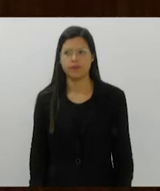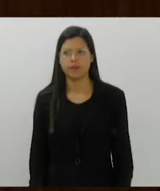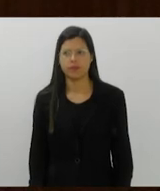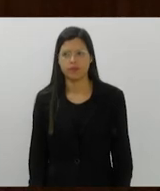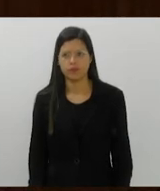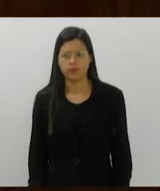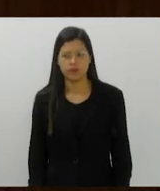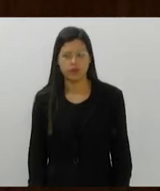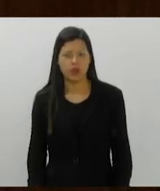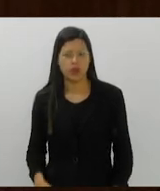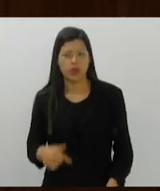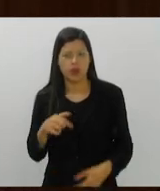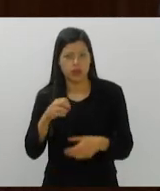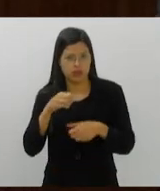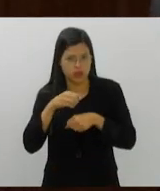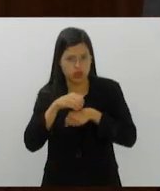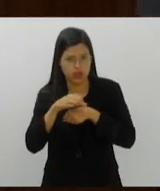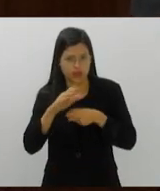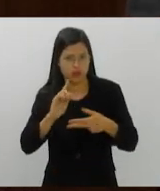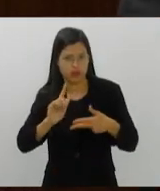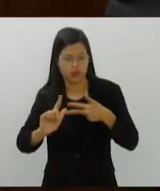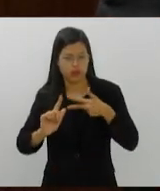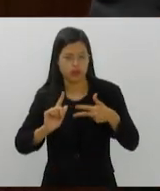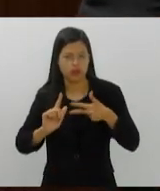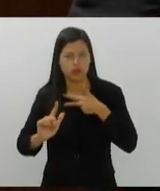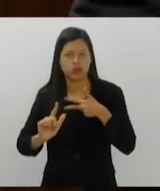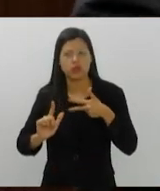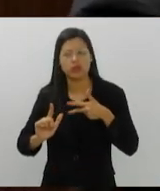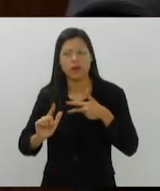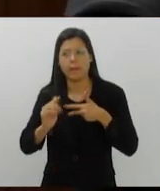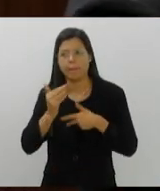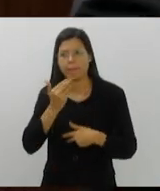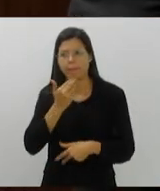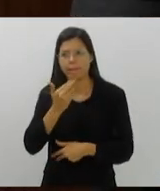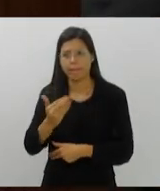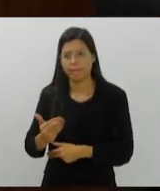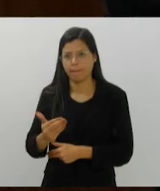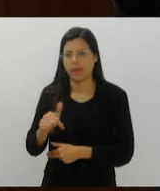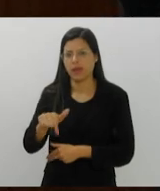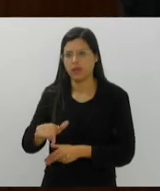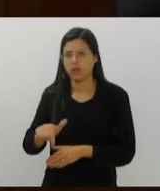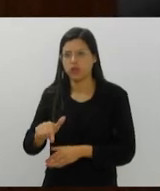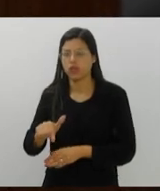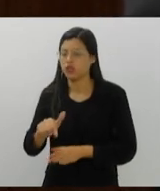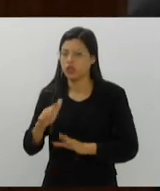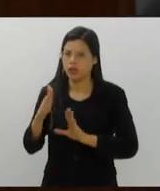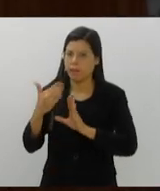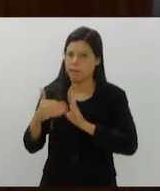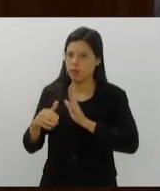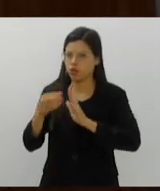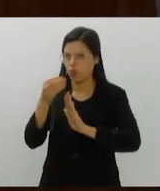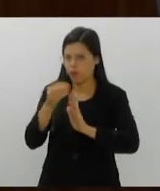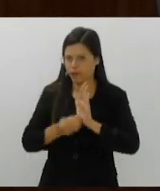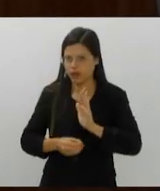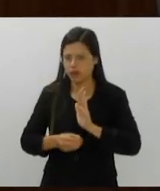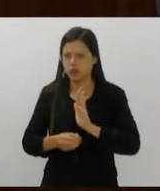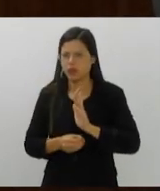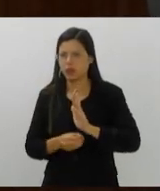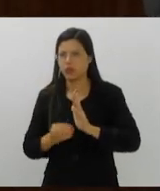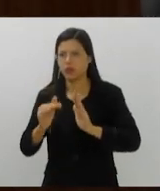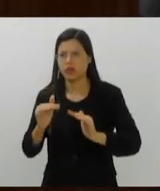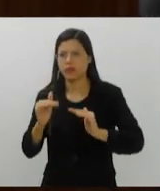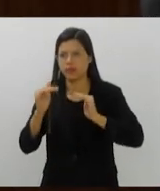E esta indicação legislativa pede que a mesa encaminhe um ofício ao excelentíssimo